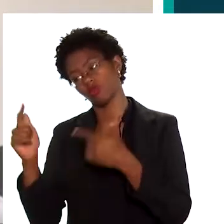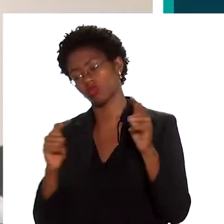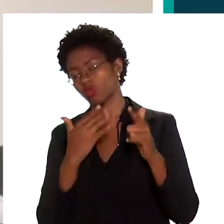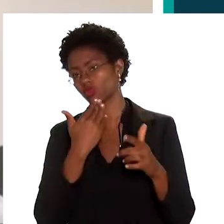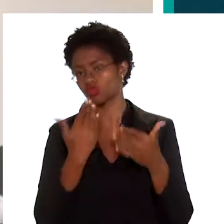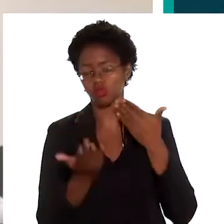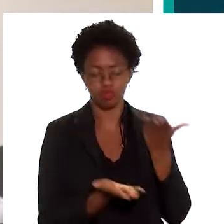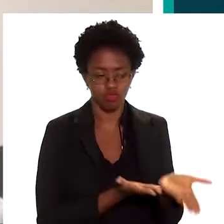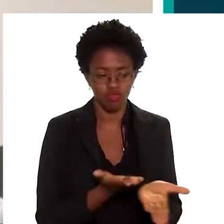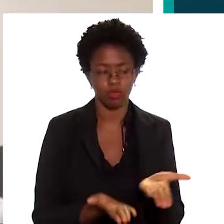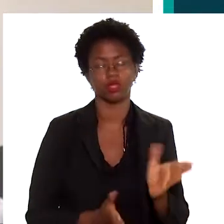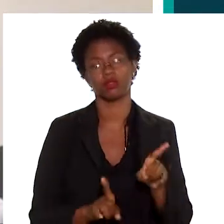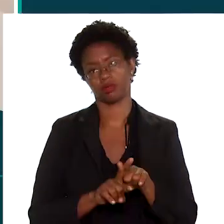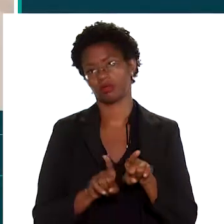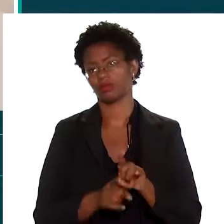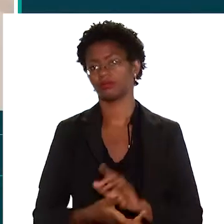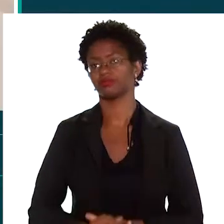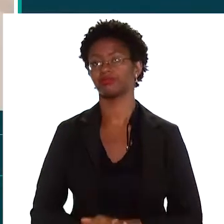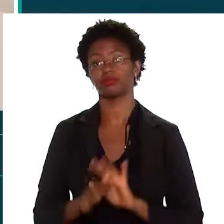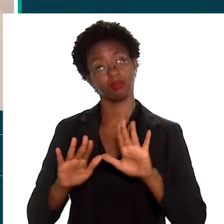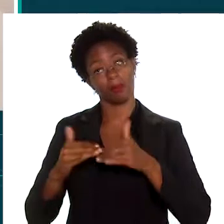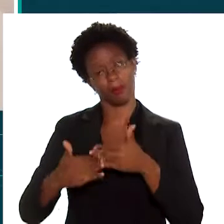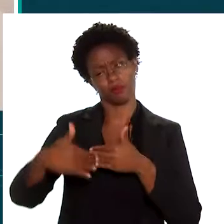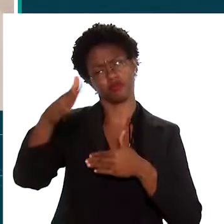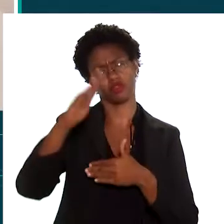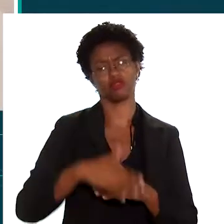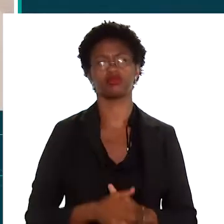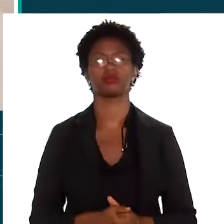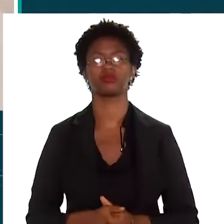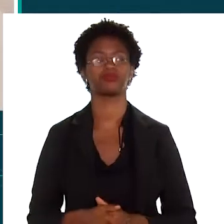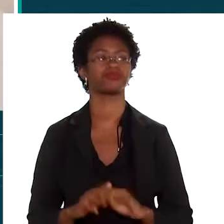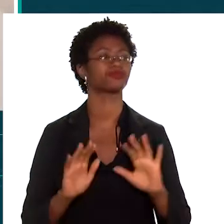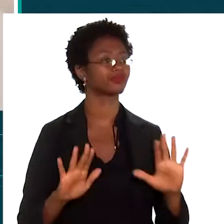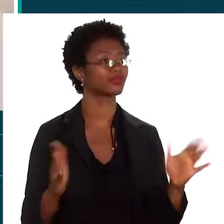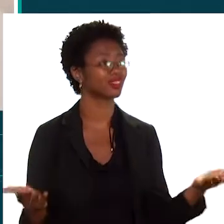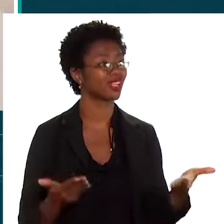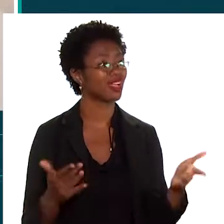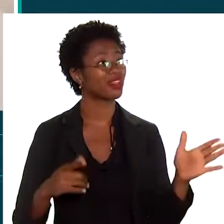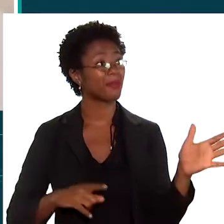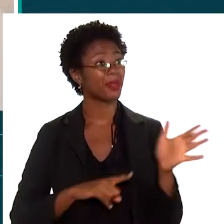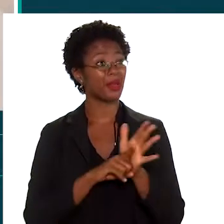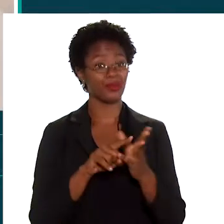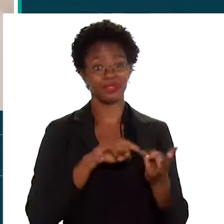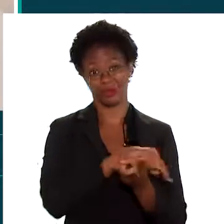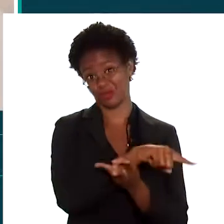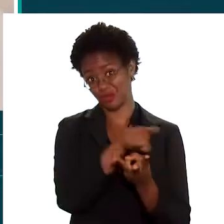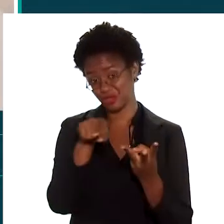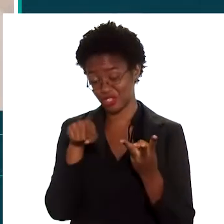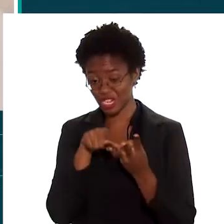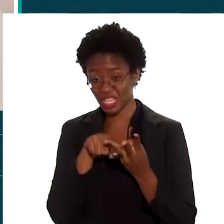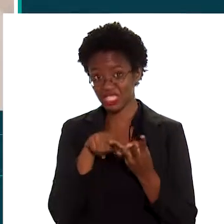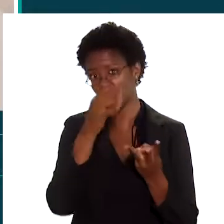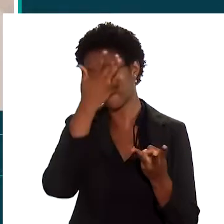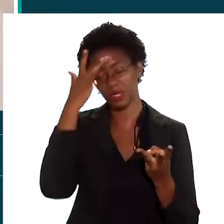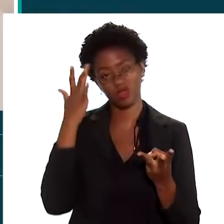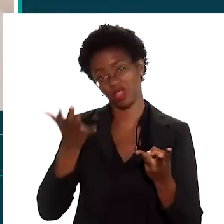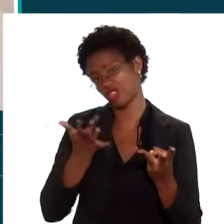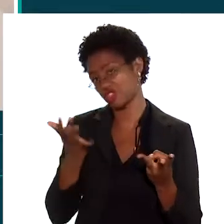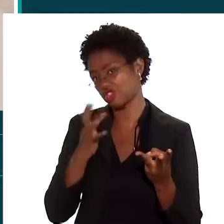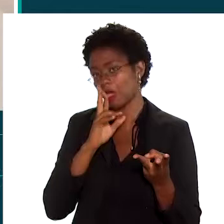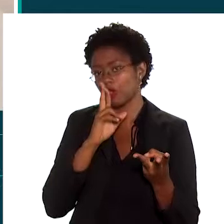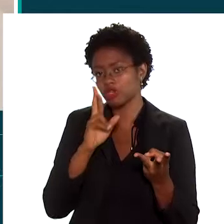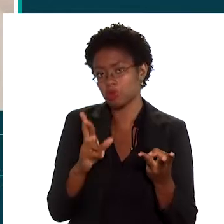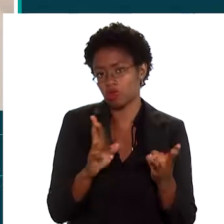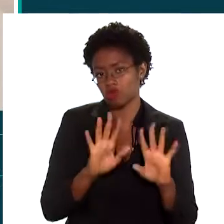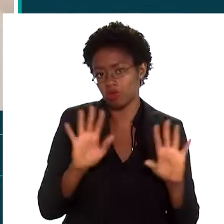mão de outros tratamentos à frente. Eu vou fazer uma pergunta agora, direcionada aos 3, e quem puder, ou se os 3